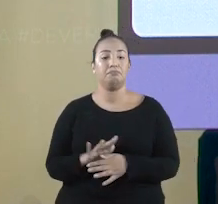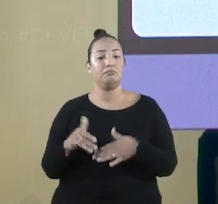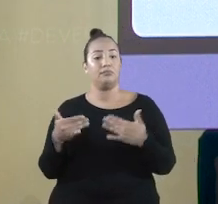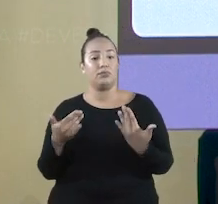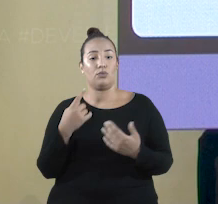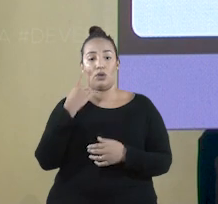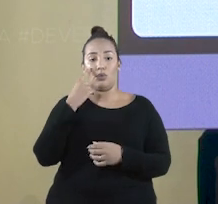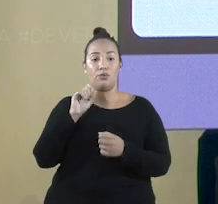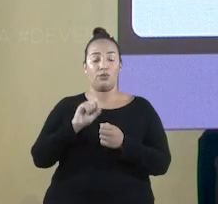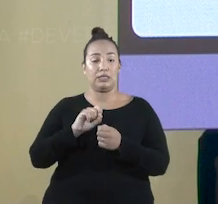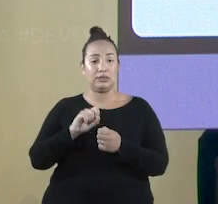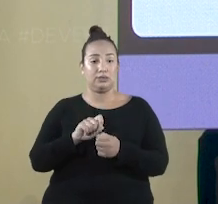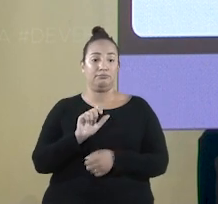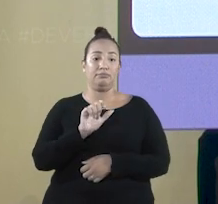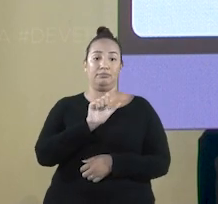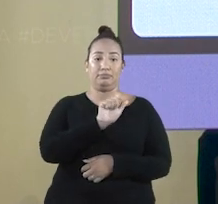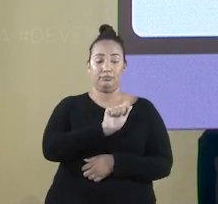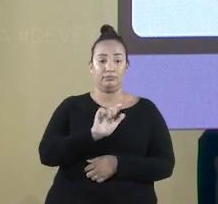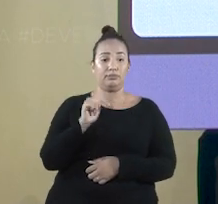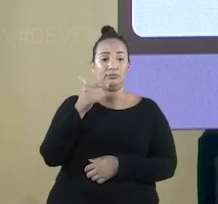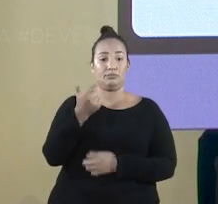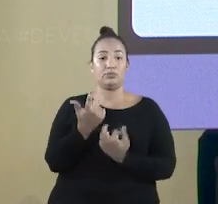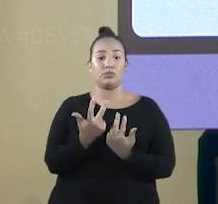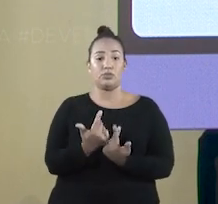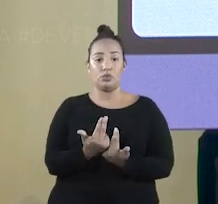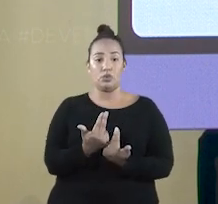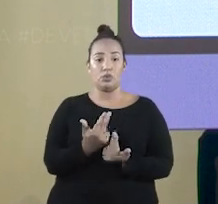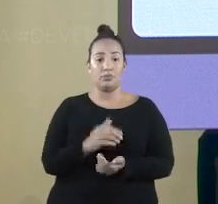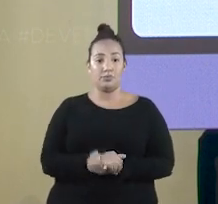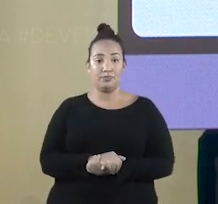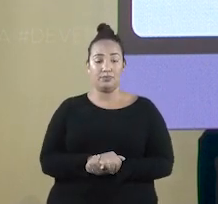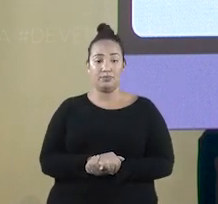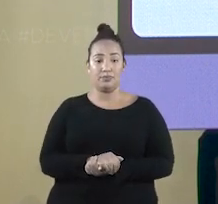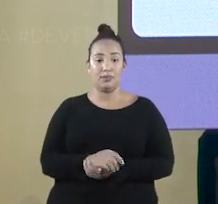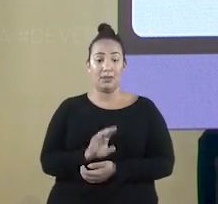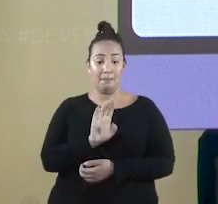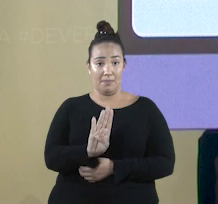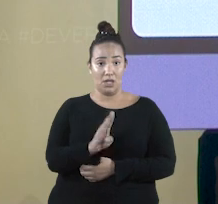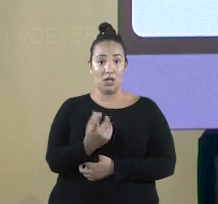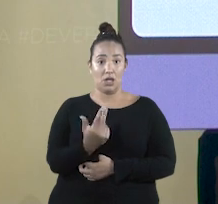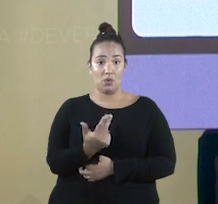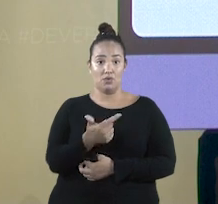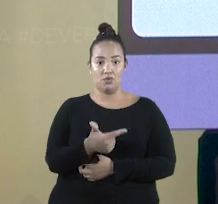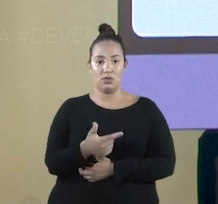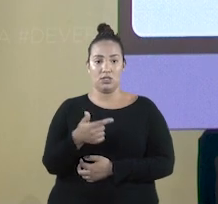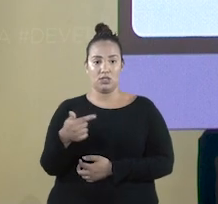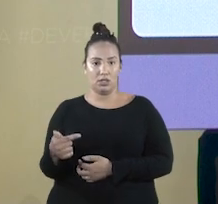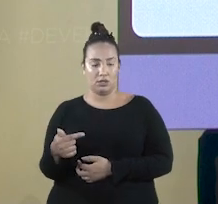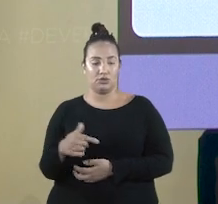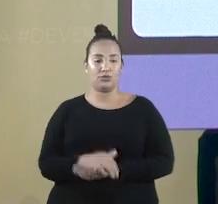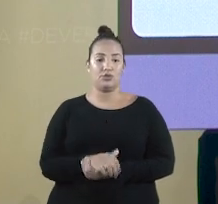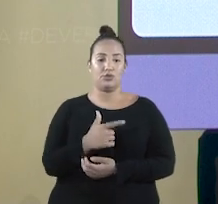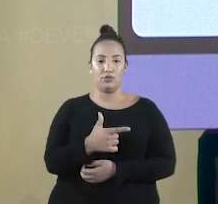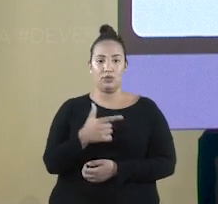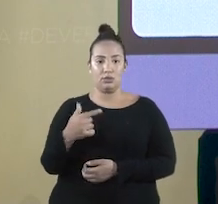vamos fazer o seguinte. A ao quadrado é igual a B. B é